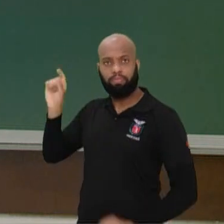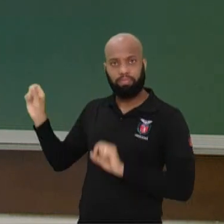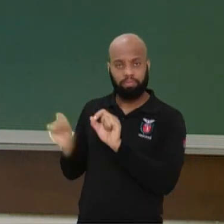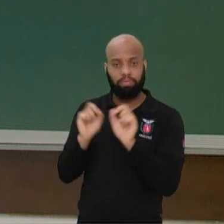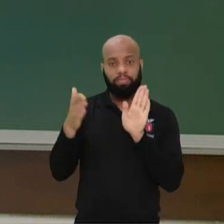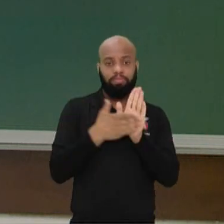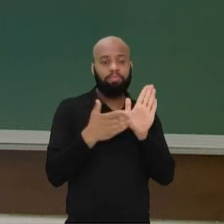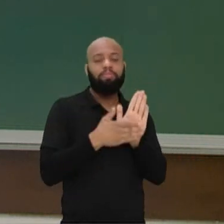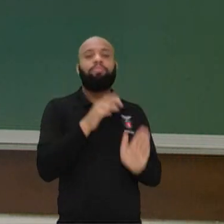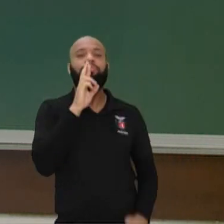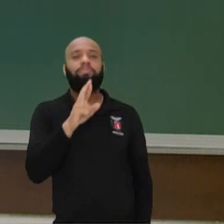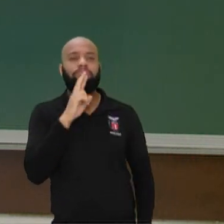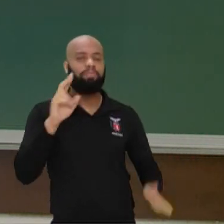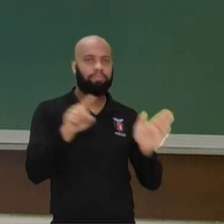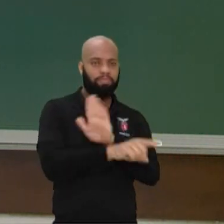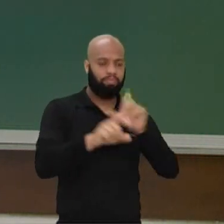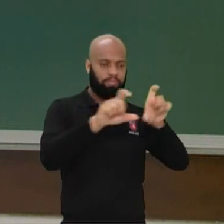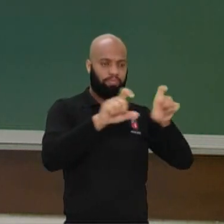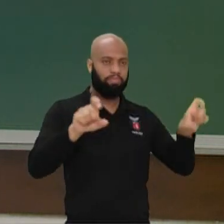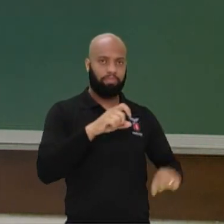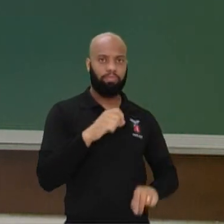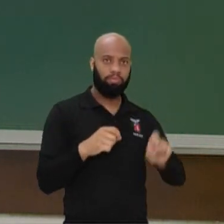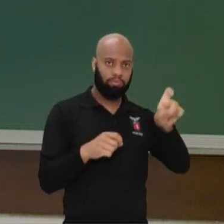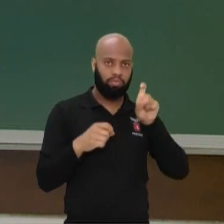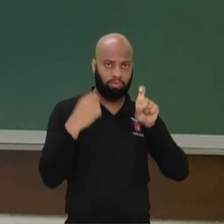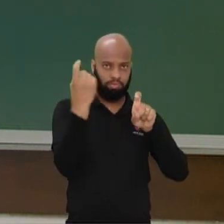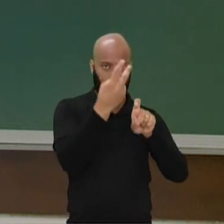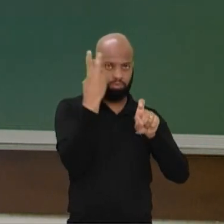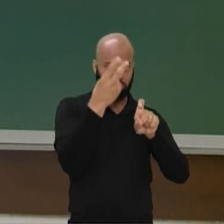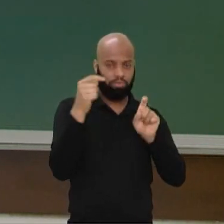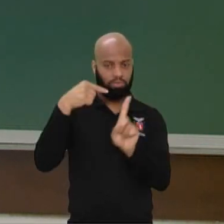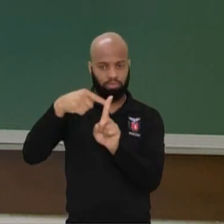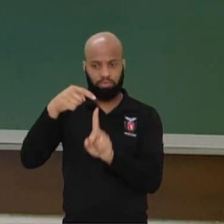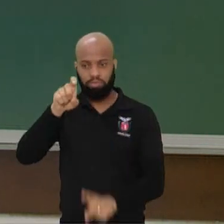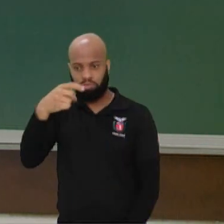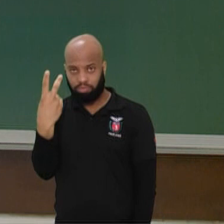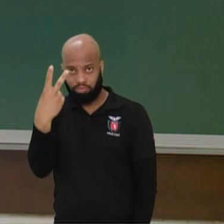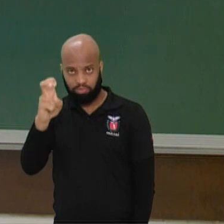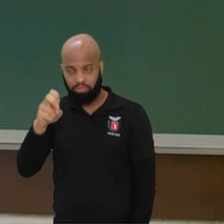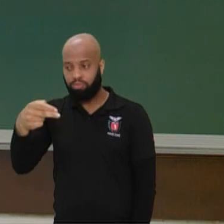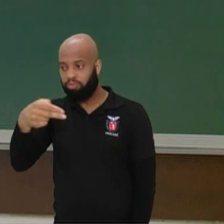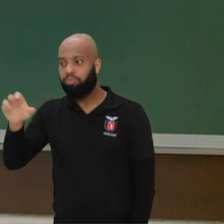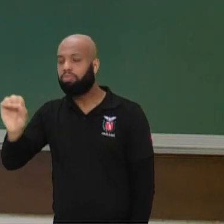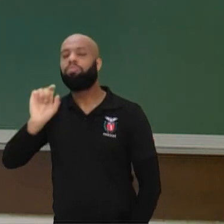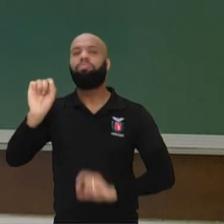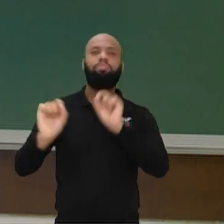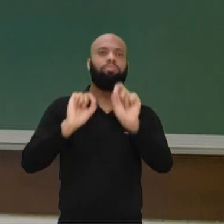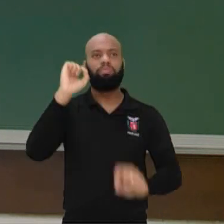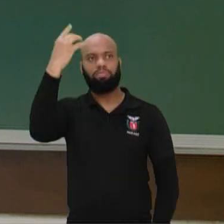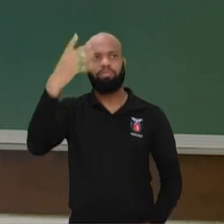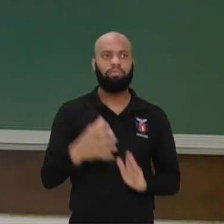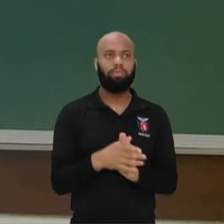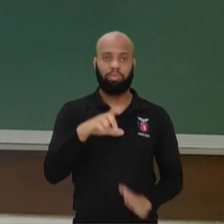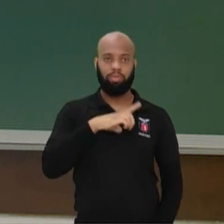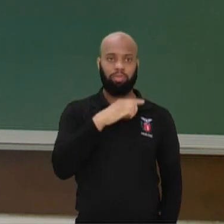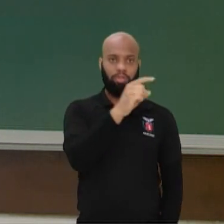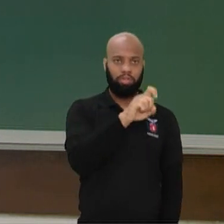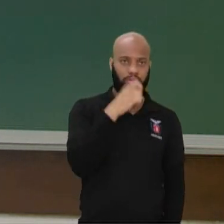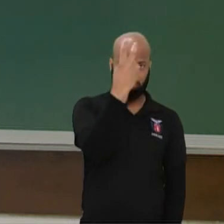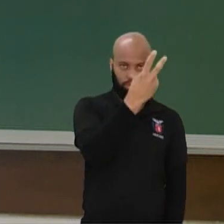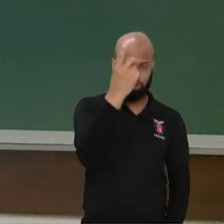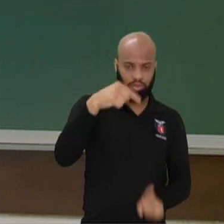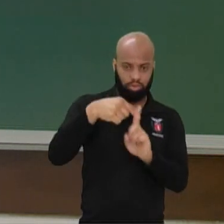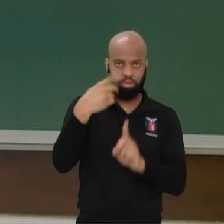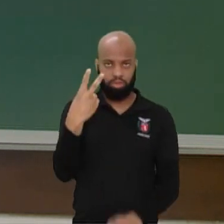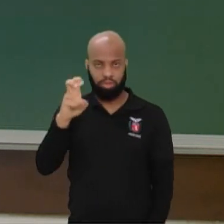de resolver uma equação que é x ao quadrado mais 25 igual a zero. O que acontece? X ao quadrado mais